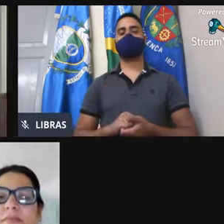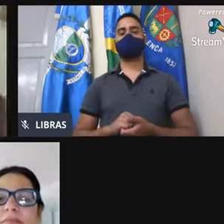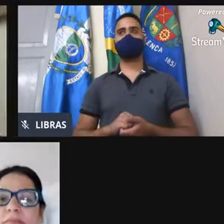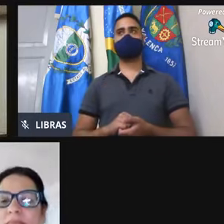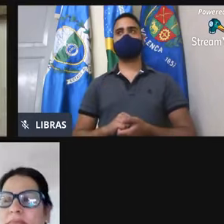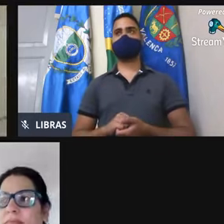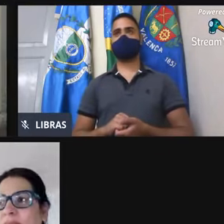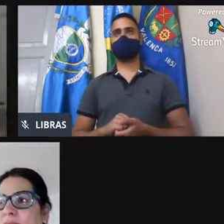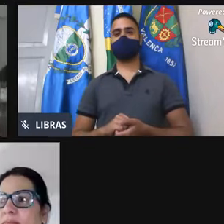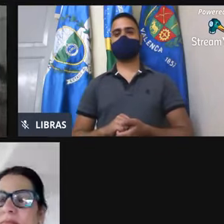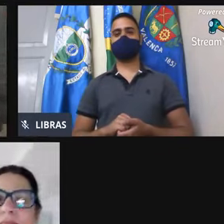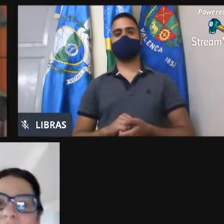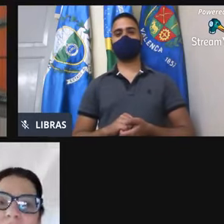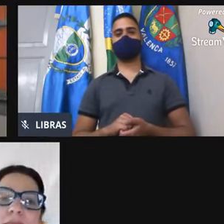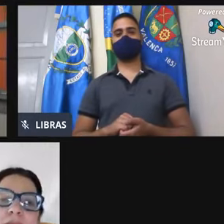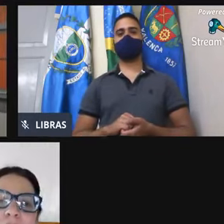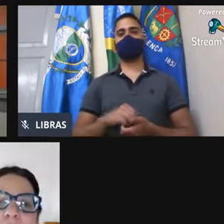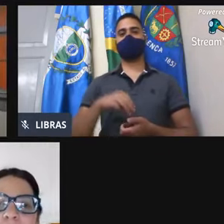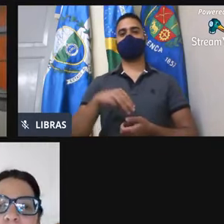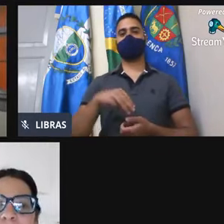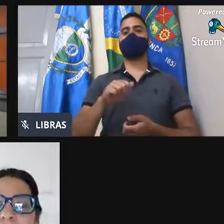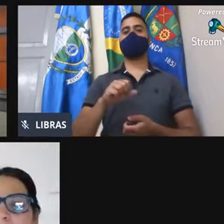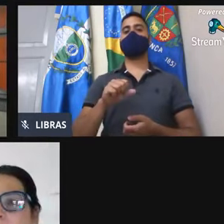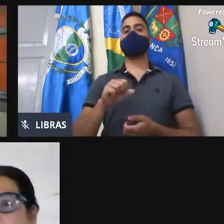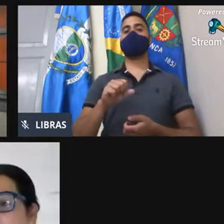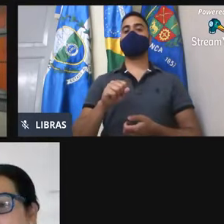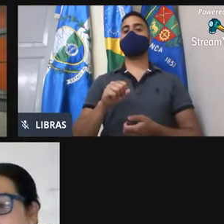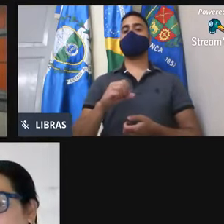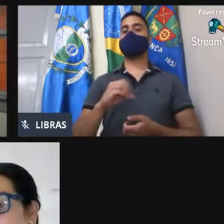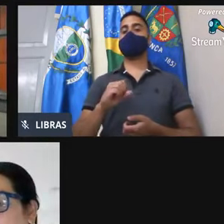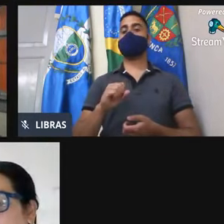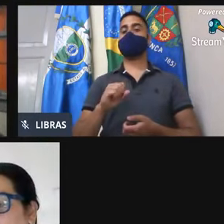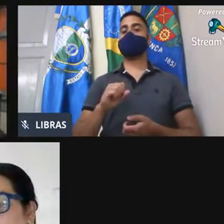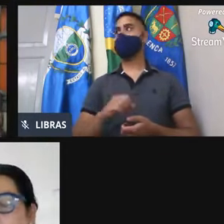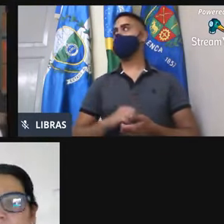Isabel. Marcos da Silva Marcos, Marquinhos da Saúde.